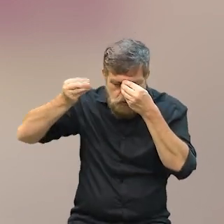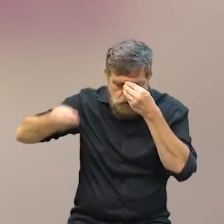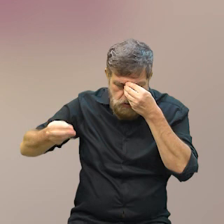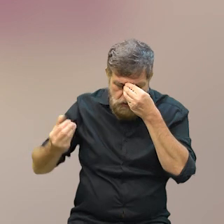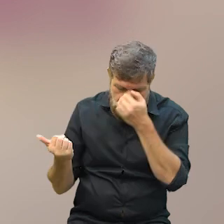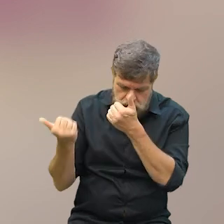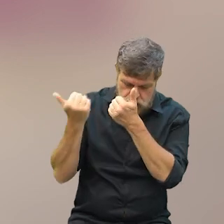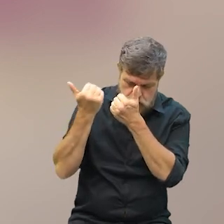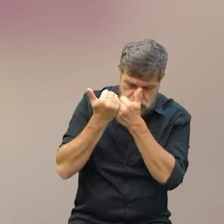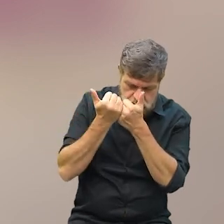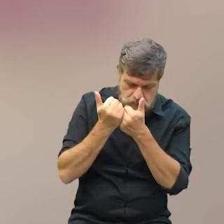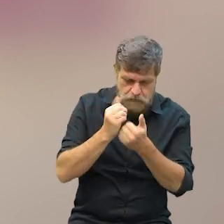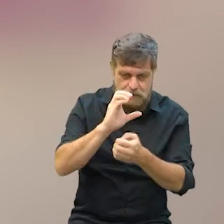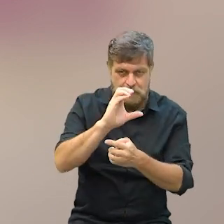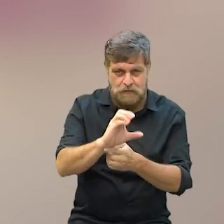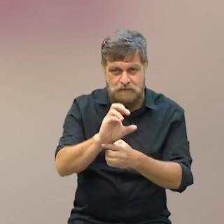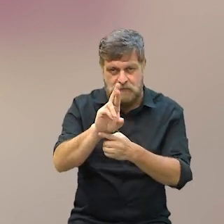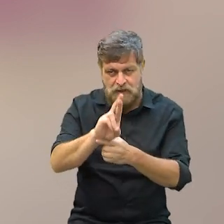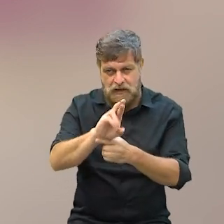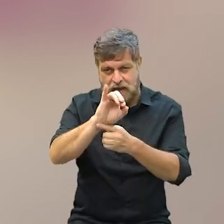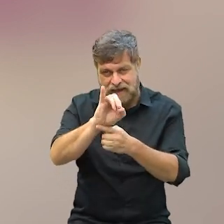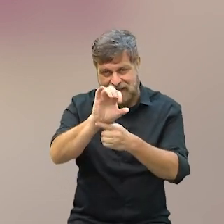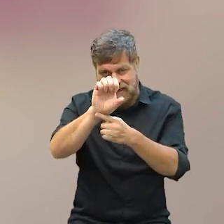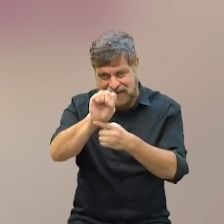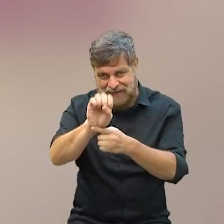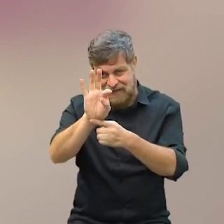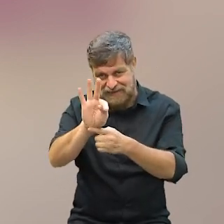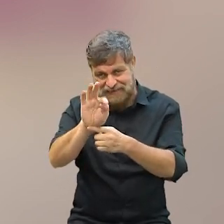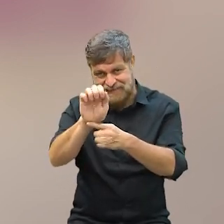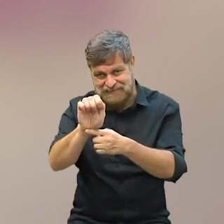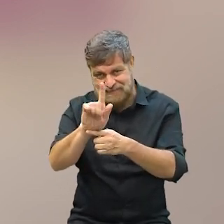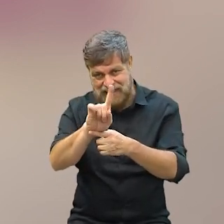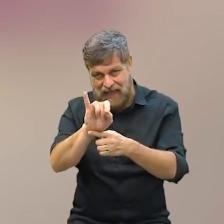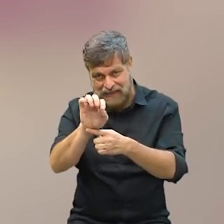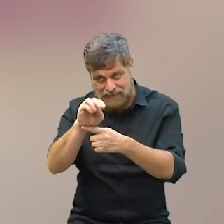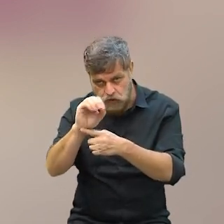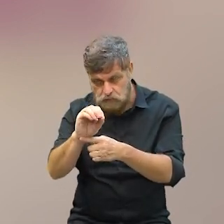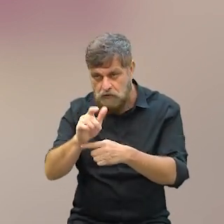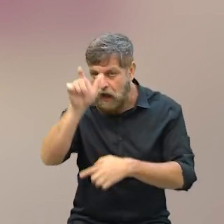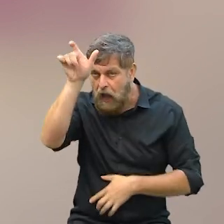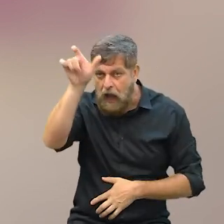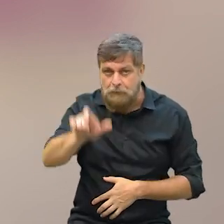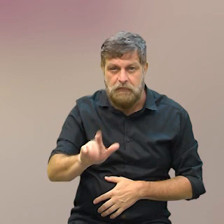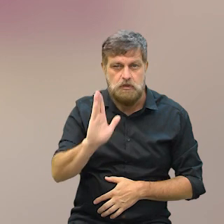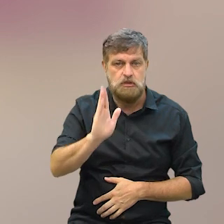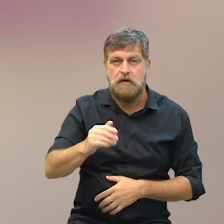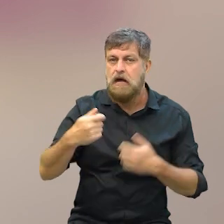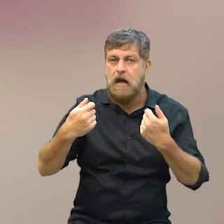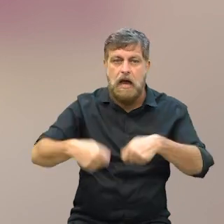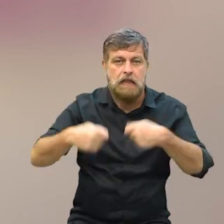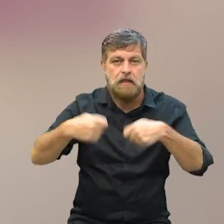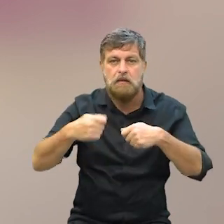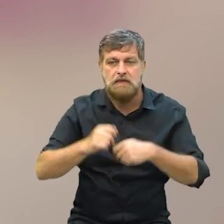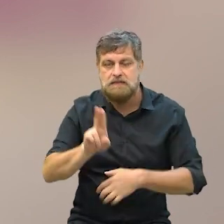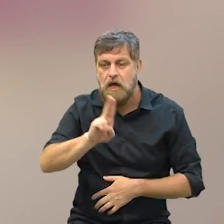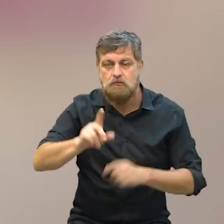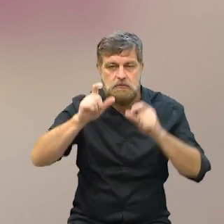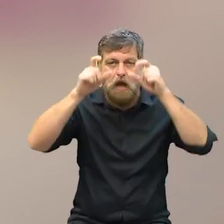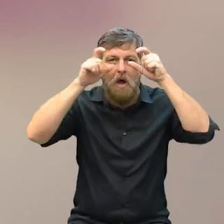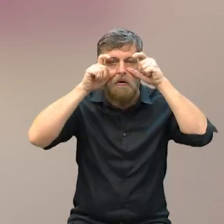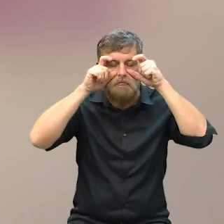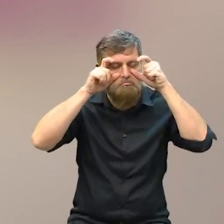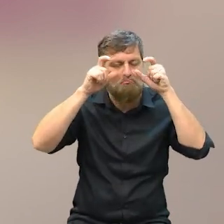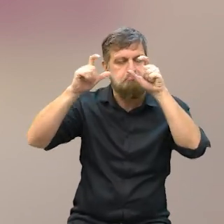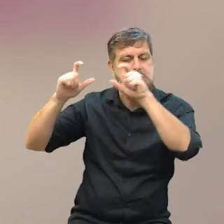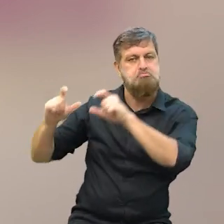e coloca e corrige esse 10 graus na própria lente que vai dentro do olho. E a pessoa ela já não precisa mais de usar